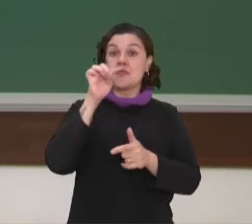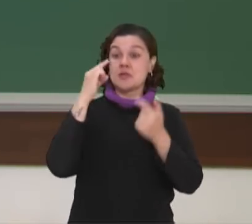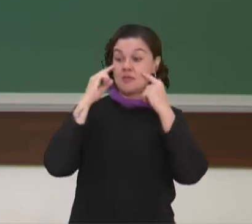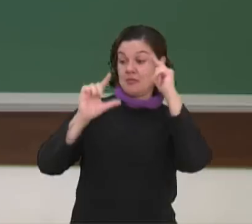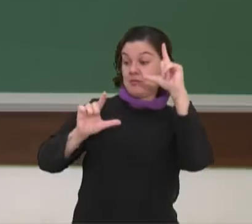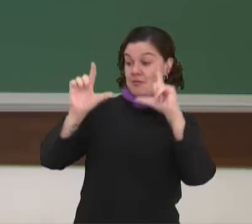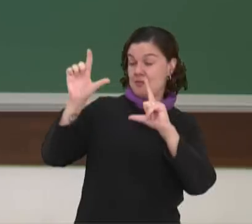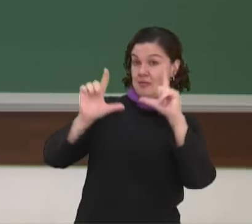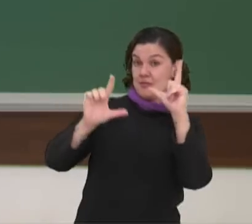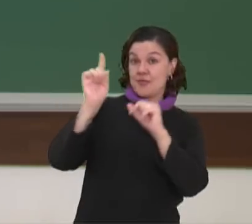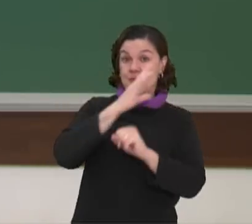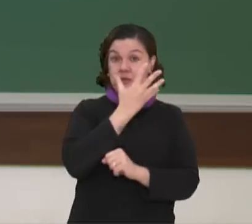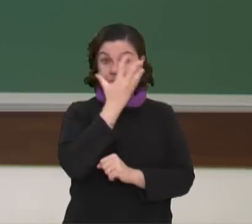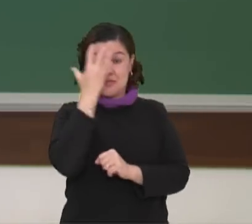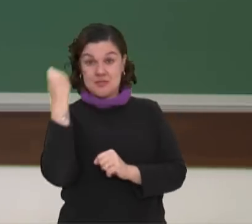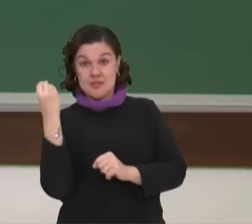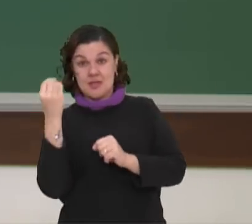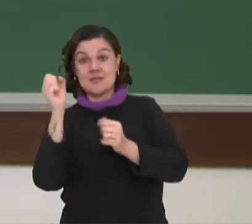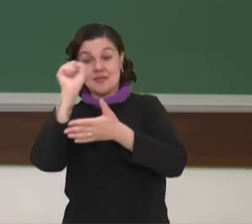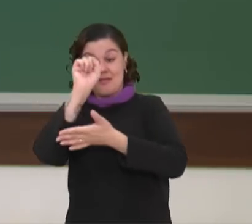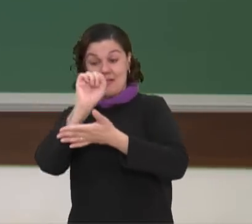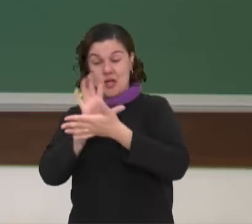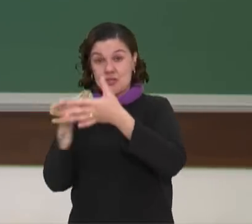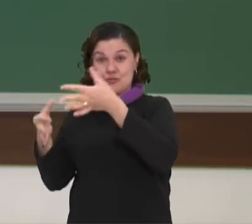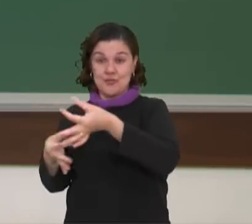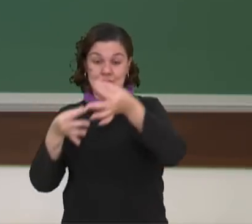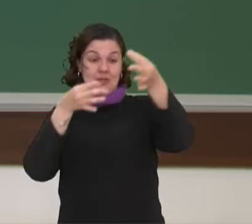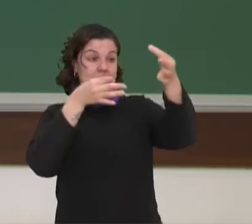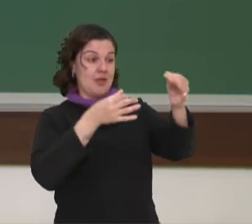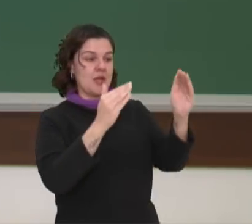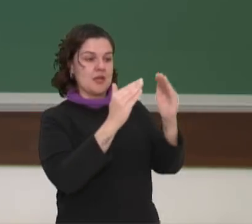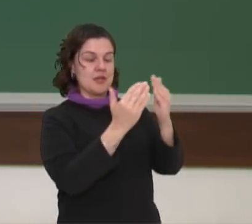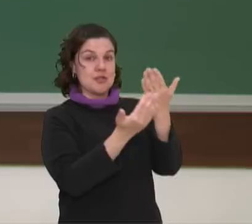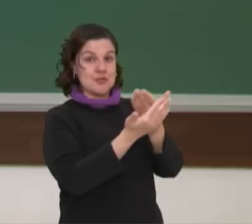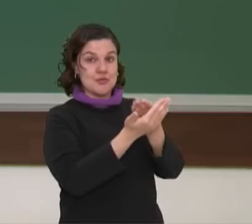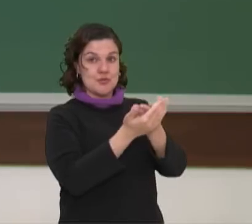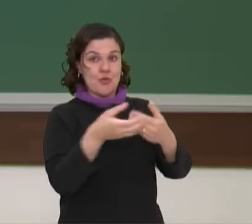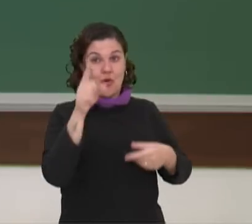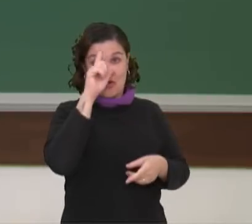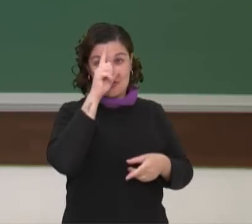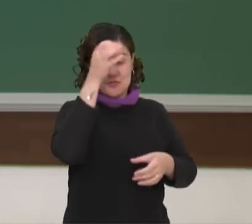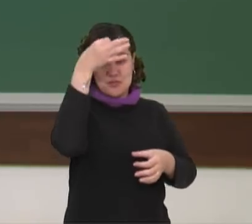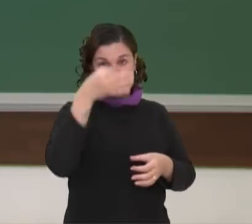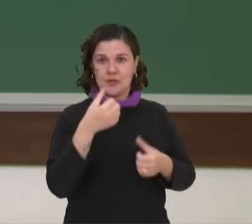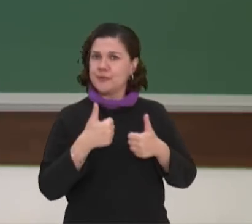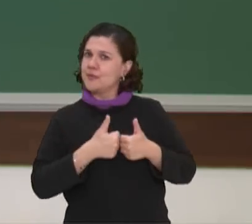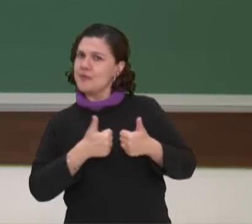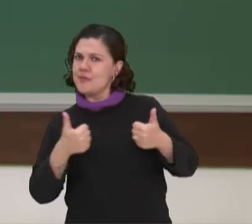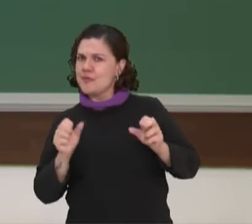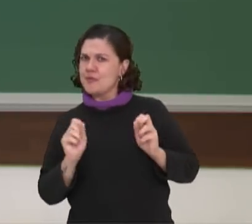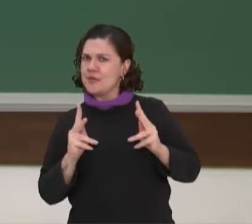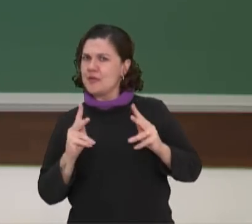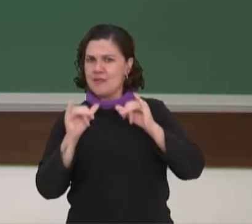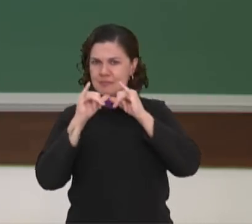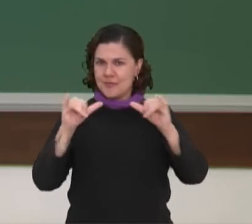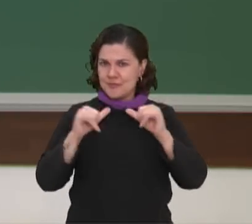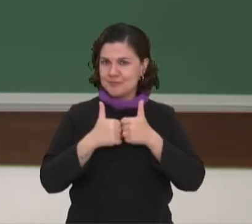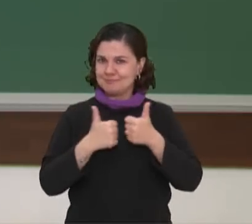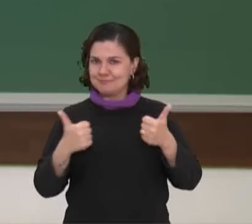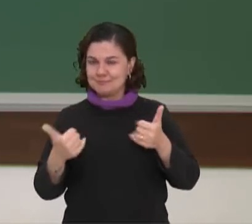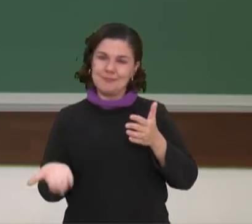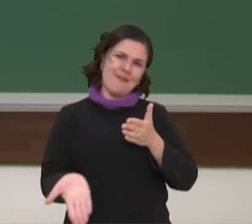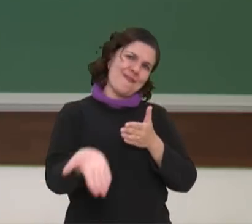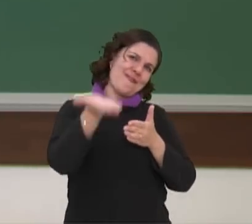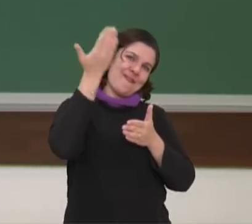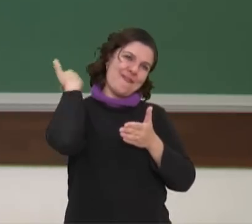pela TV, lembre-se de levar as suas atividades até a sua escola nas datas programadas. Ok? Recados dados?